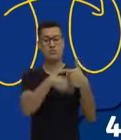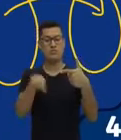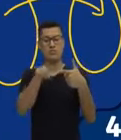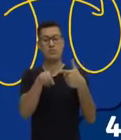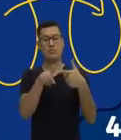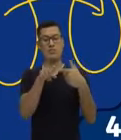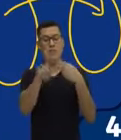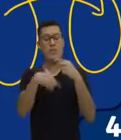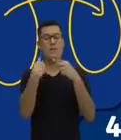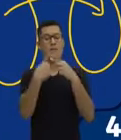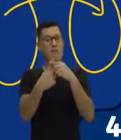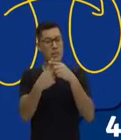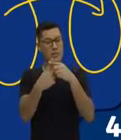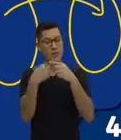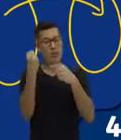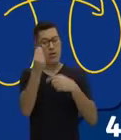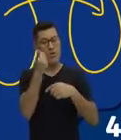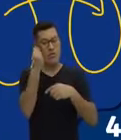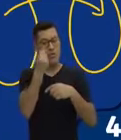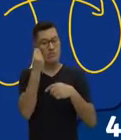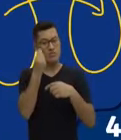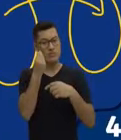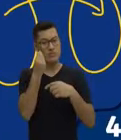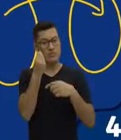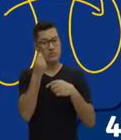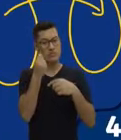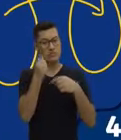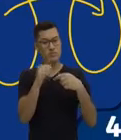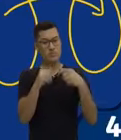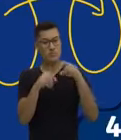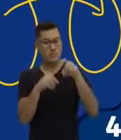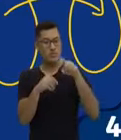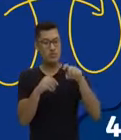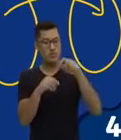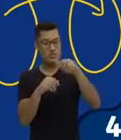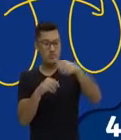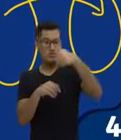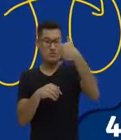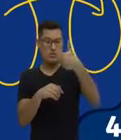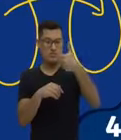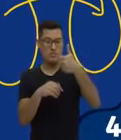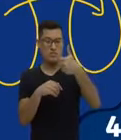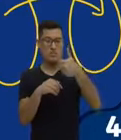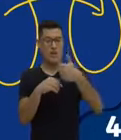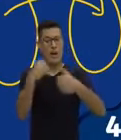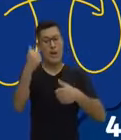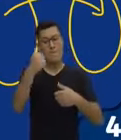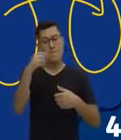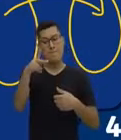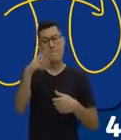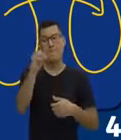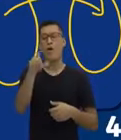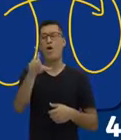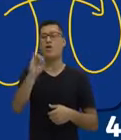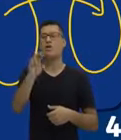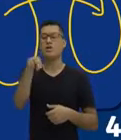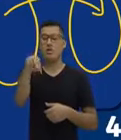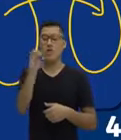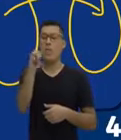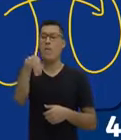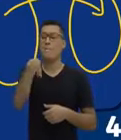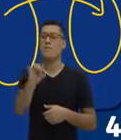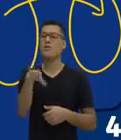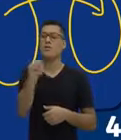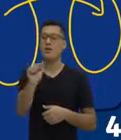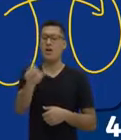além disso, observa, o x está elevado a 1, por isso que ela vai ser função polinomial do primeiro grau, ou então função afim.